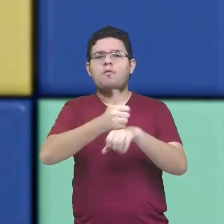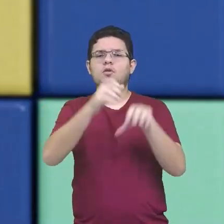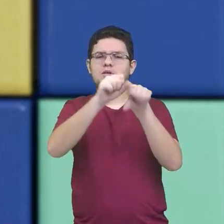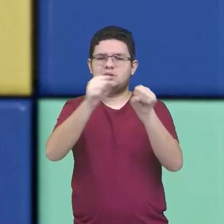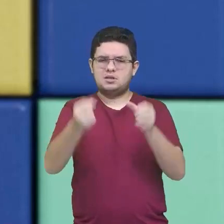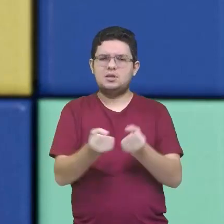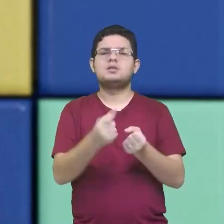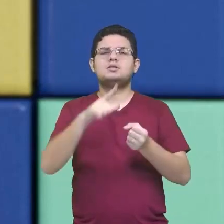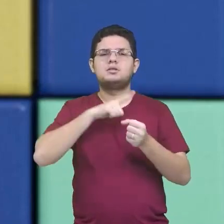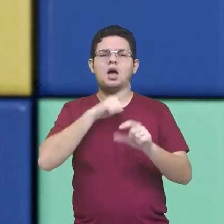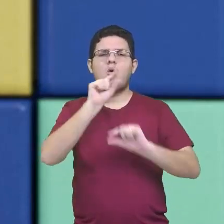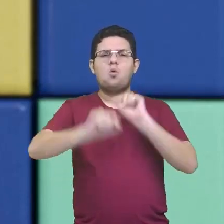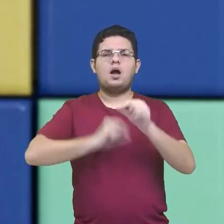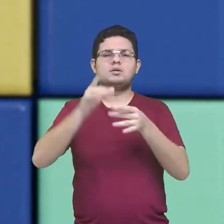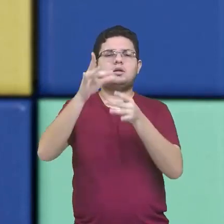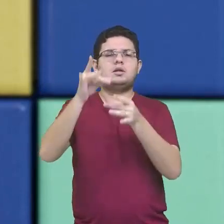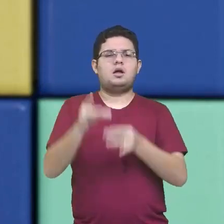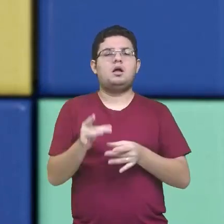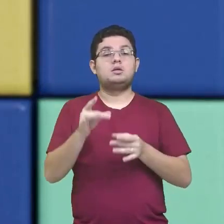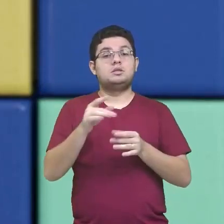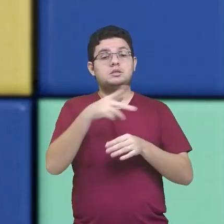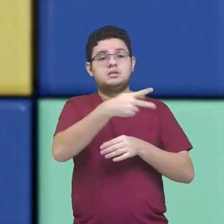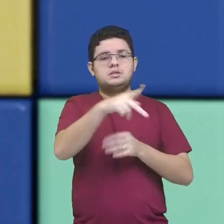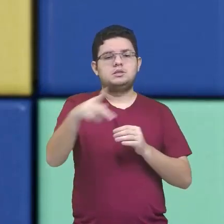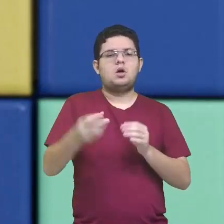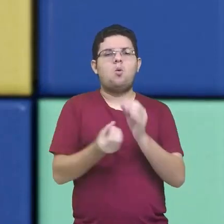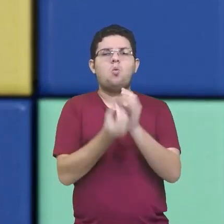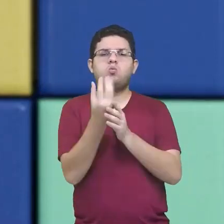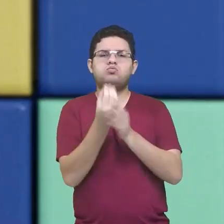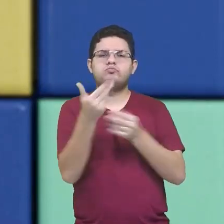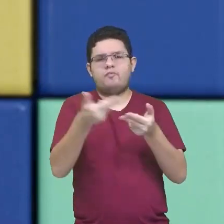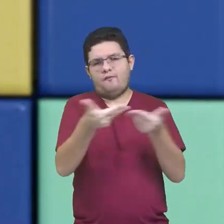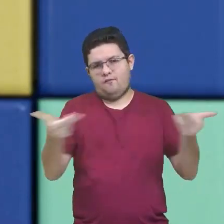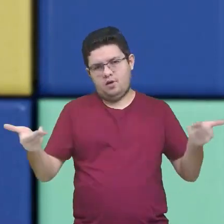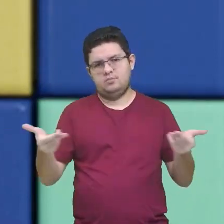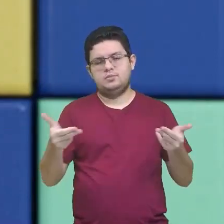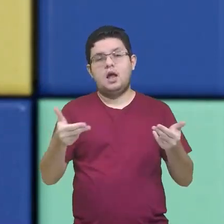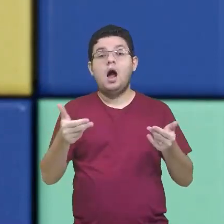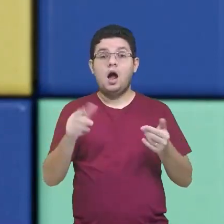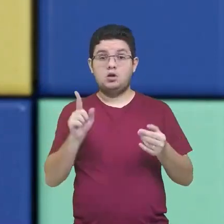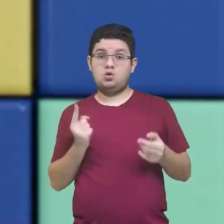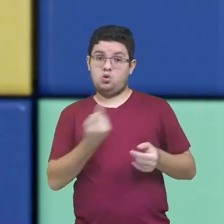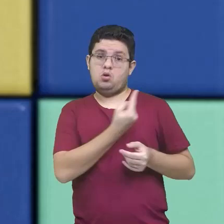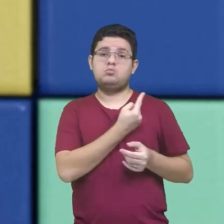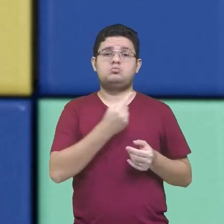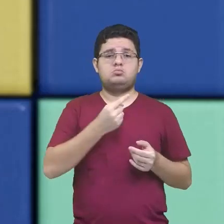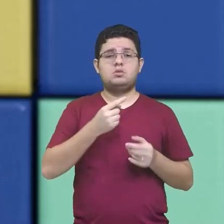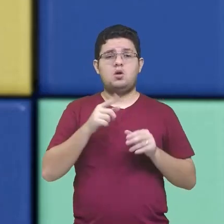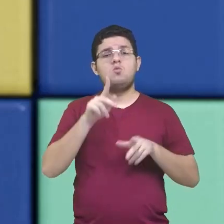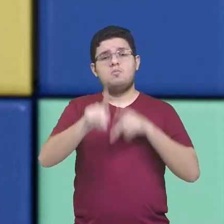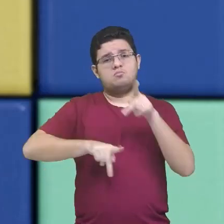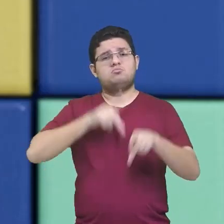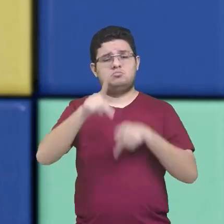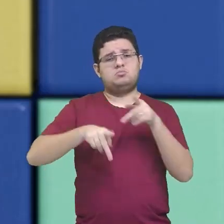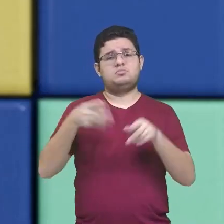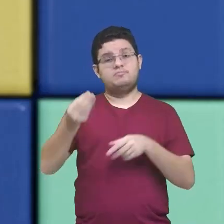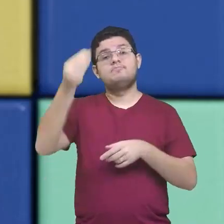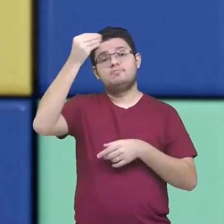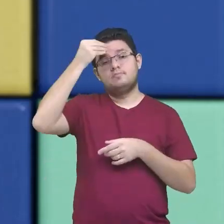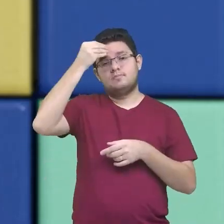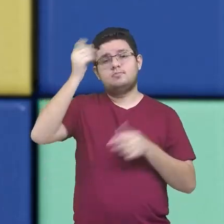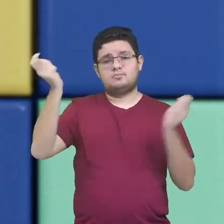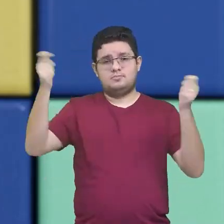aí ao longo do tempo na memória de muita gente, tá bom? Então, dando continuidade aí, a gente vai visitar, né,